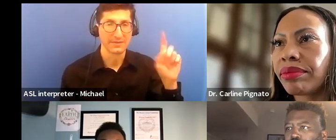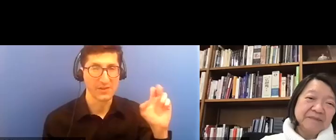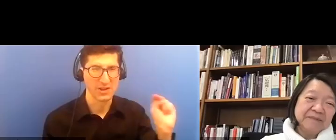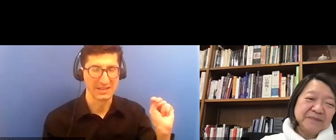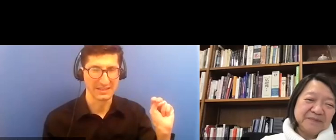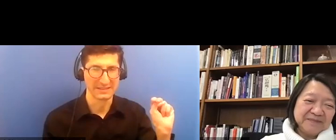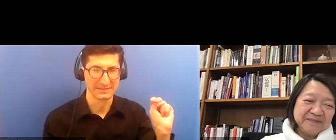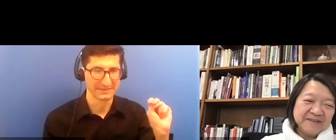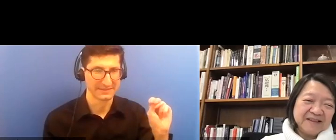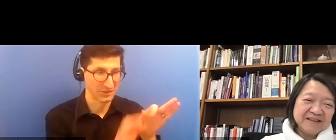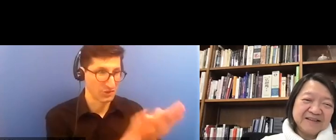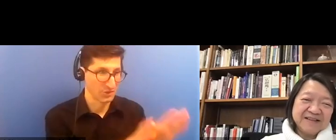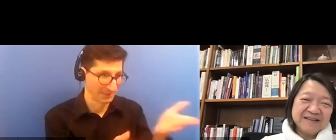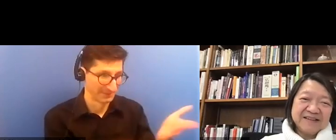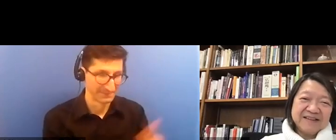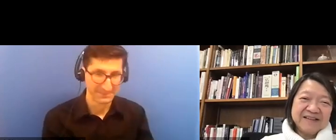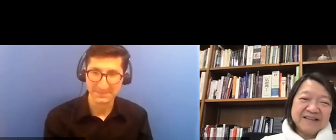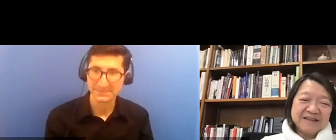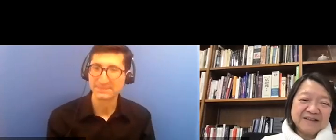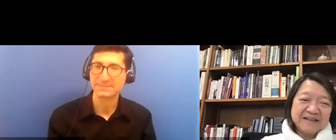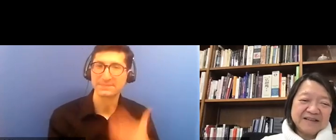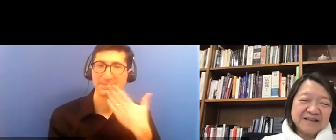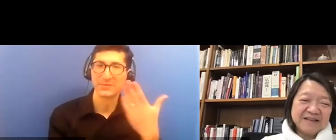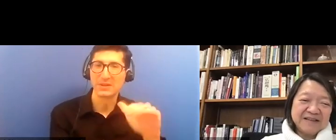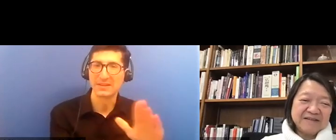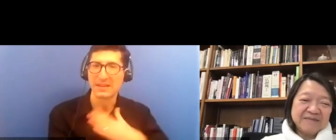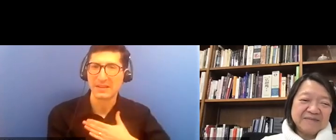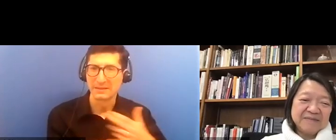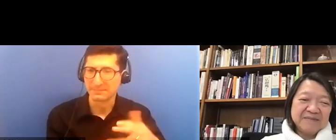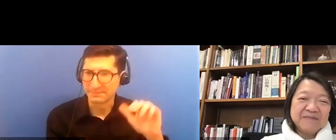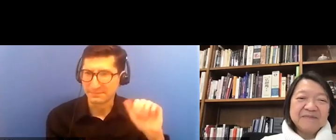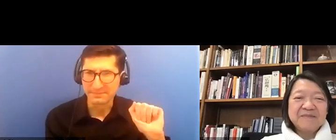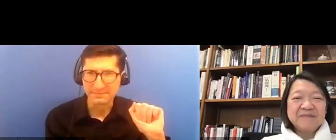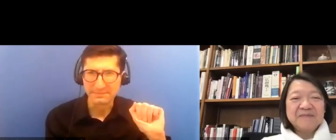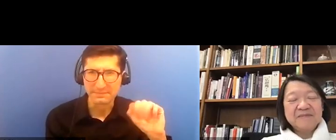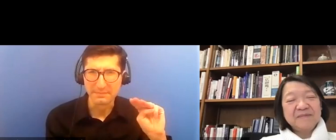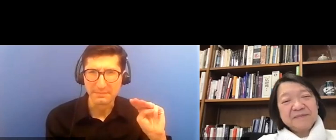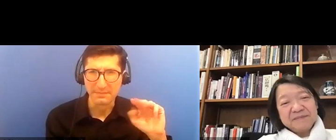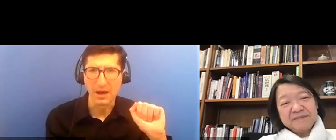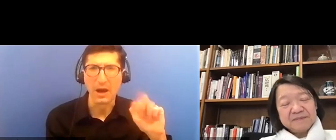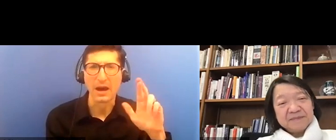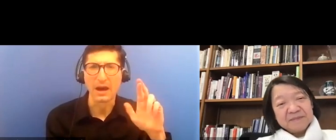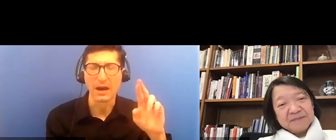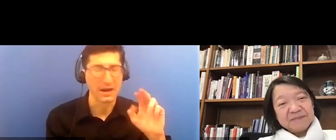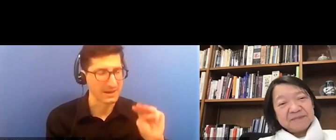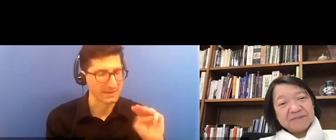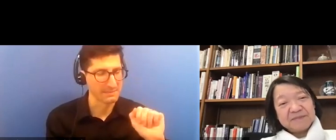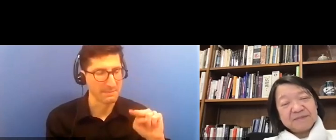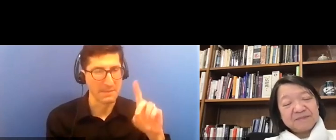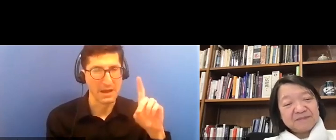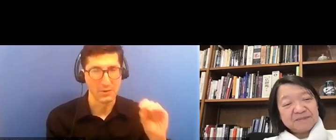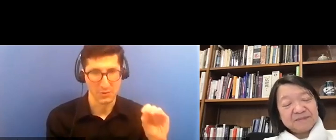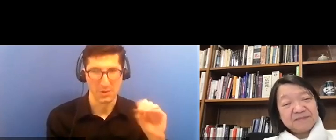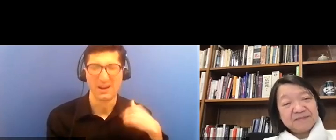Good evening. My name is Armando Monteiro. I'm going to be your Cape Verdean interpreter for today. Boa noite. Meu nome é Armando Monteiro. A minha ser